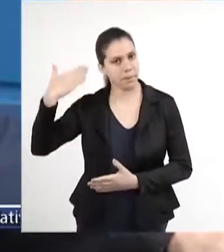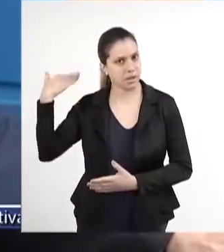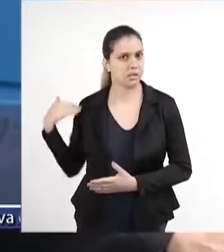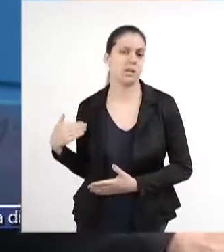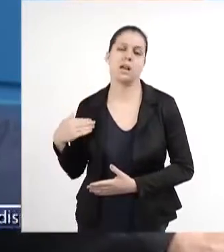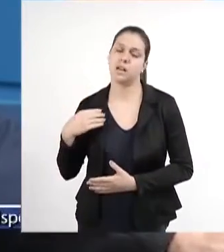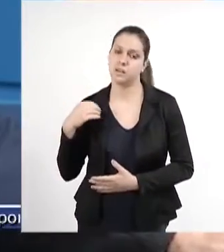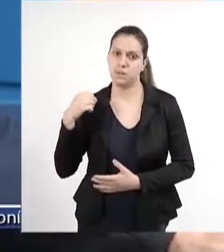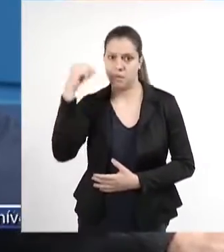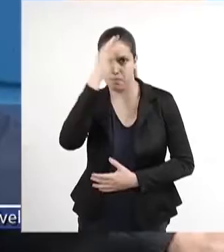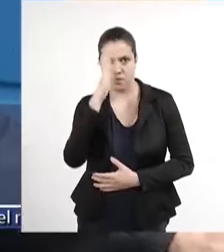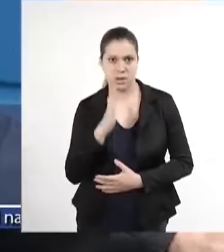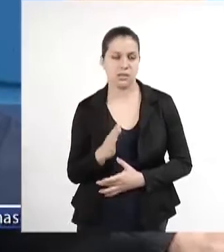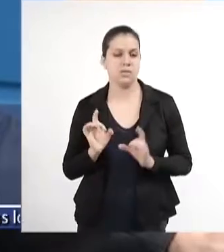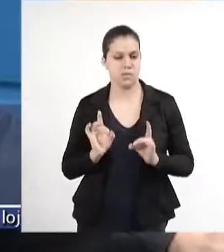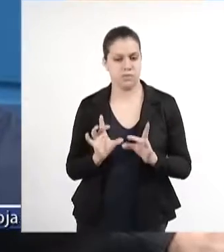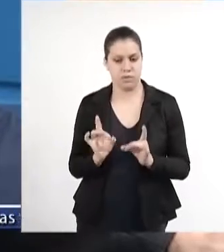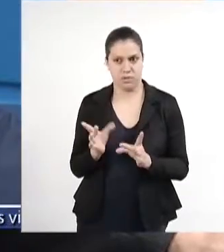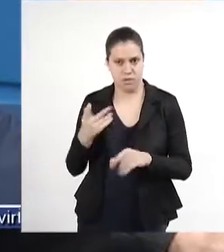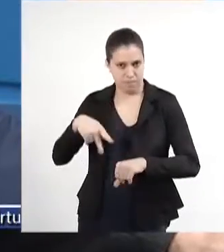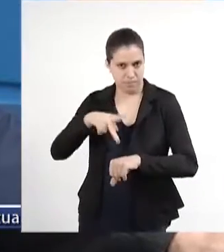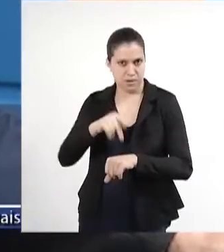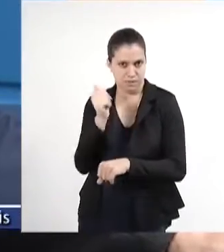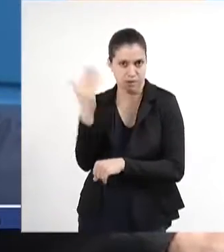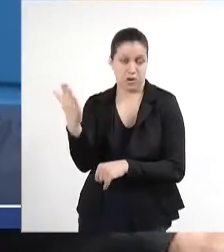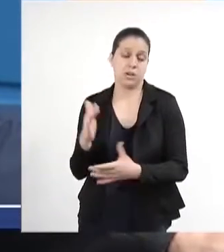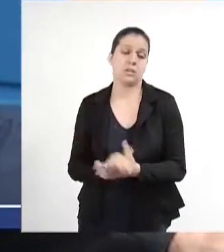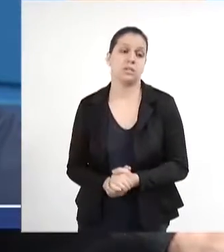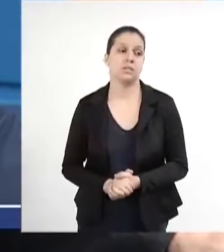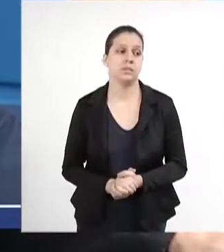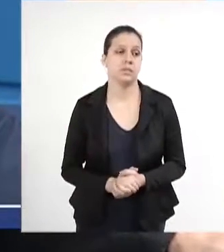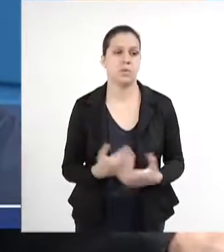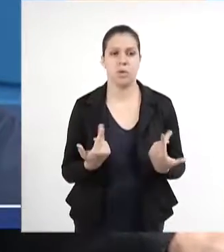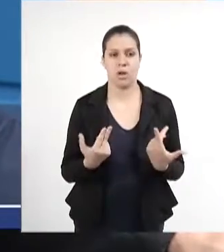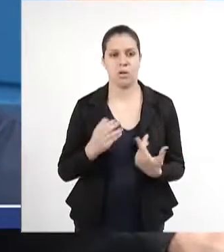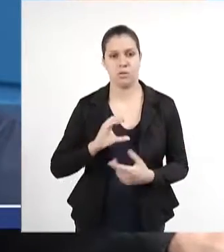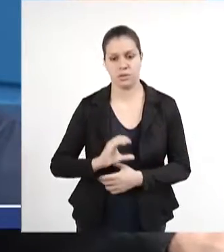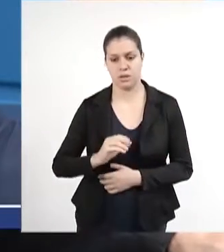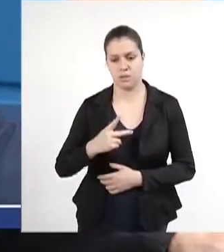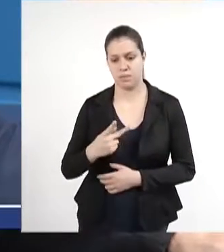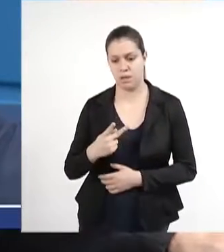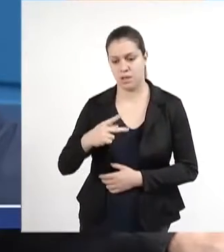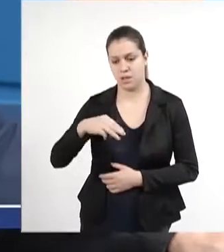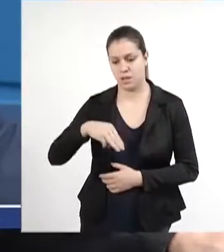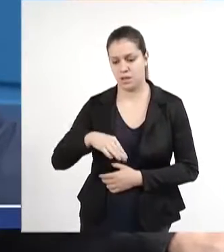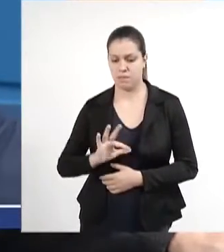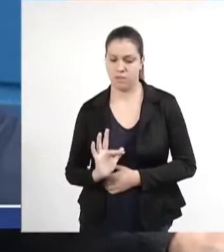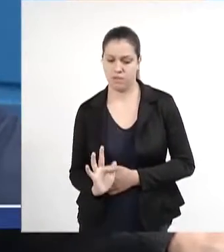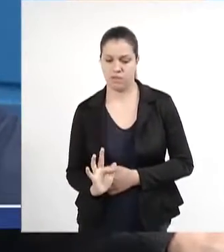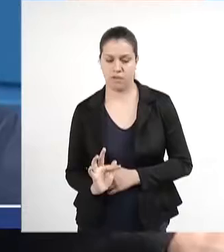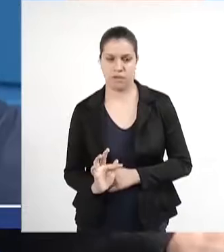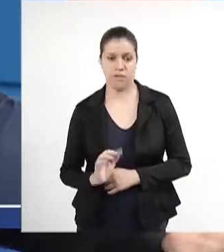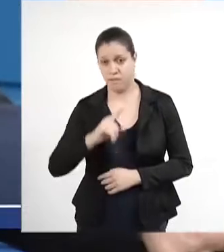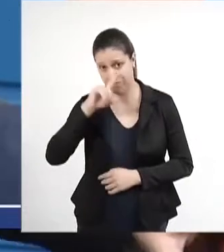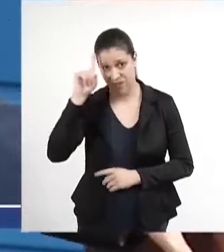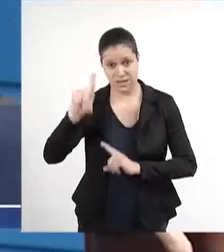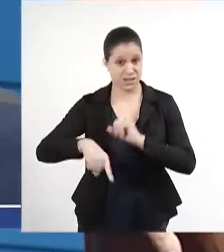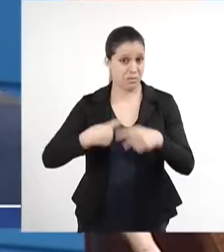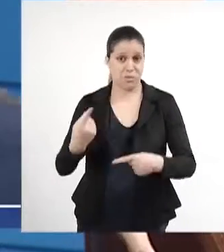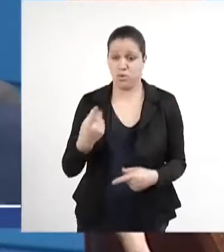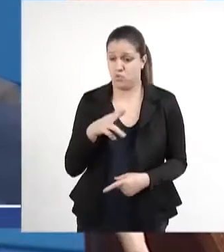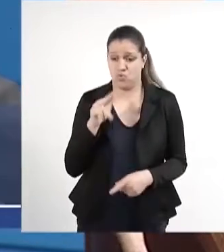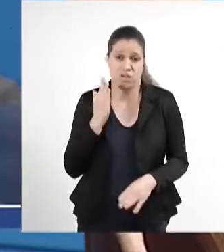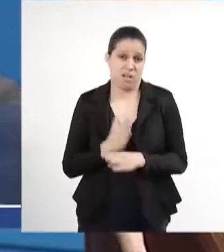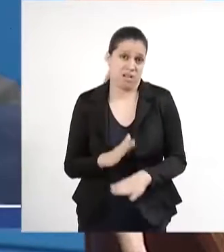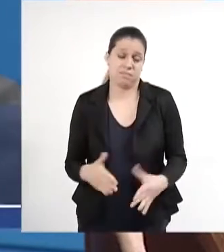era isso, que daí a pouco voltava. É igual a CPMS fatídica, que inventam e depois não acaba